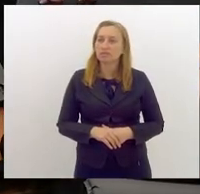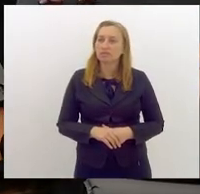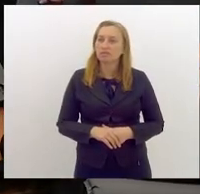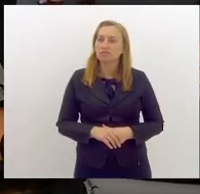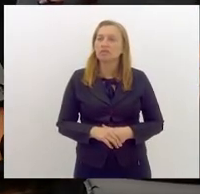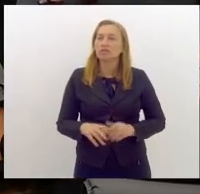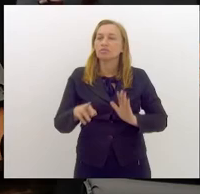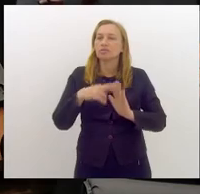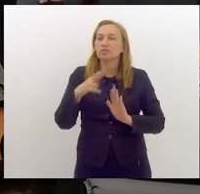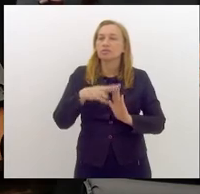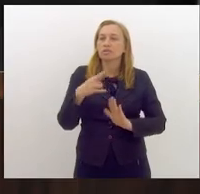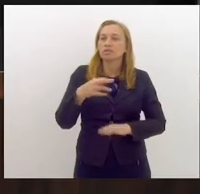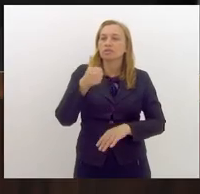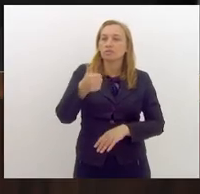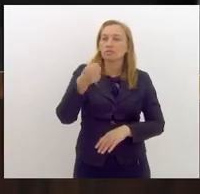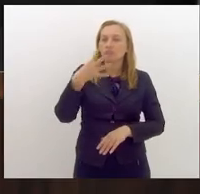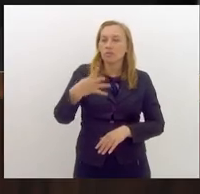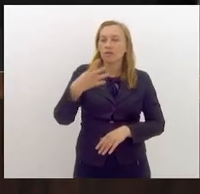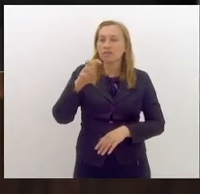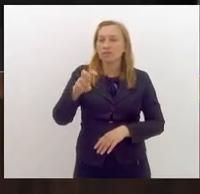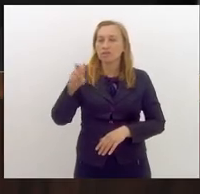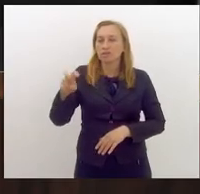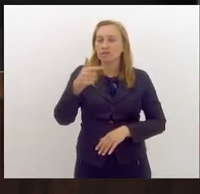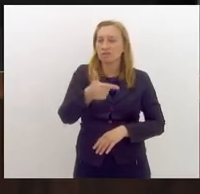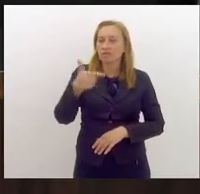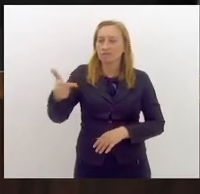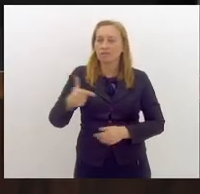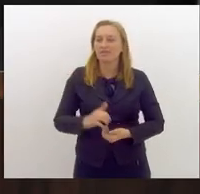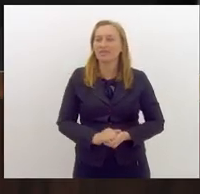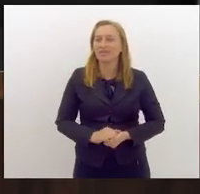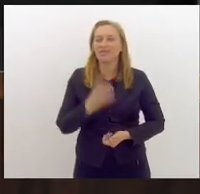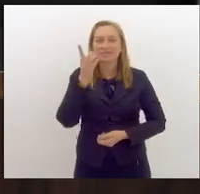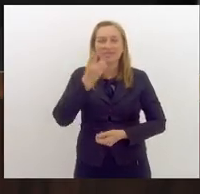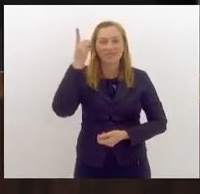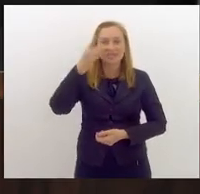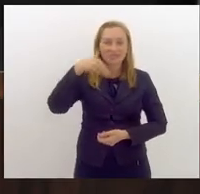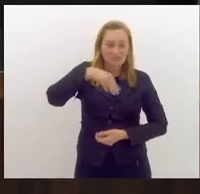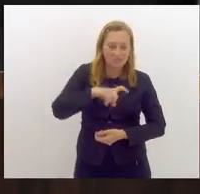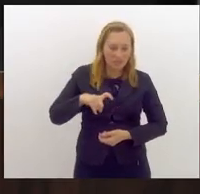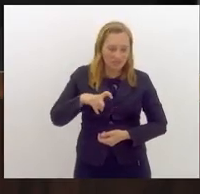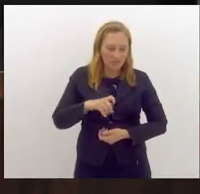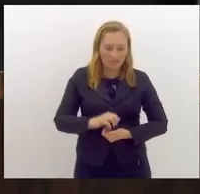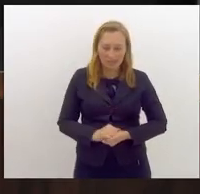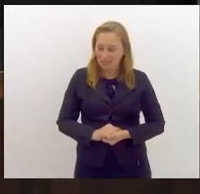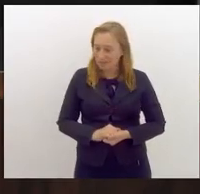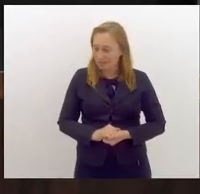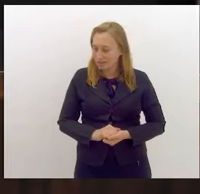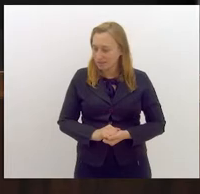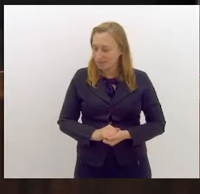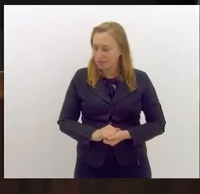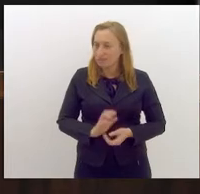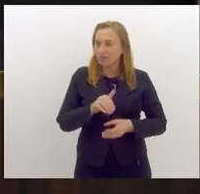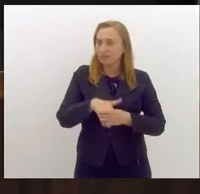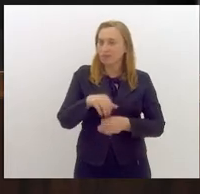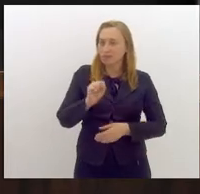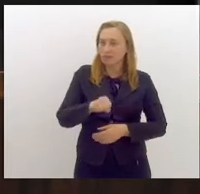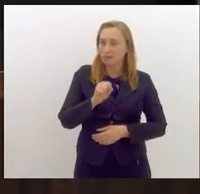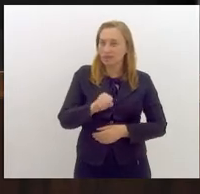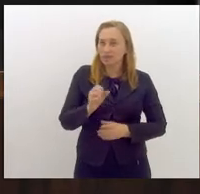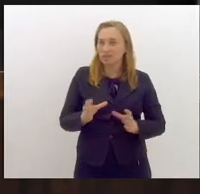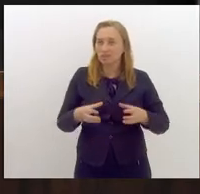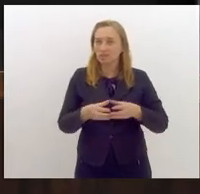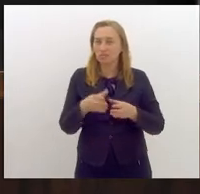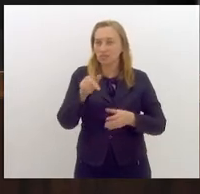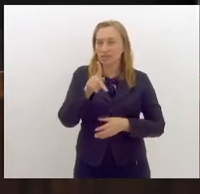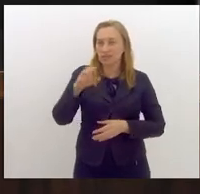projeto de resolução 455 e 22 de autoria Deputado Max Lima voto favorável da bancada